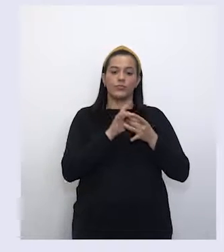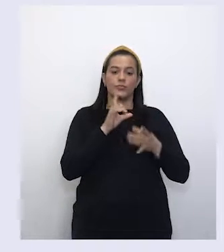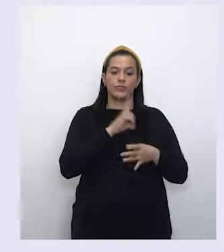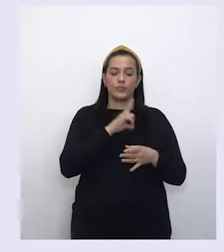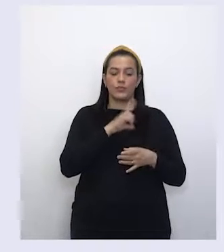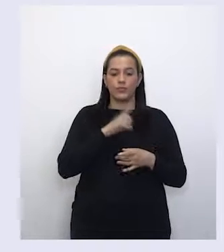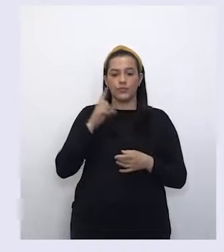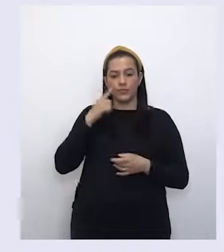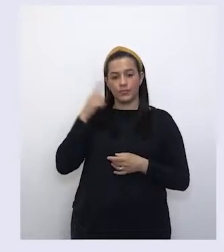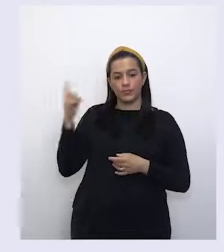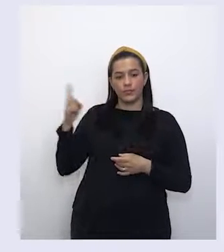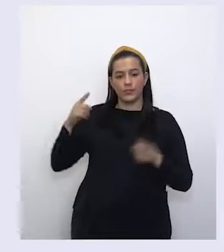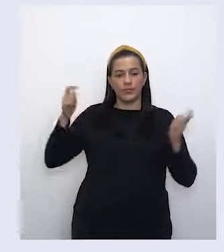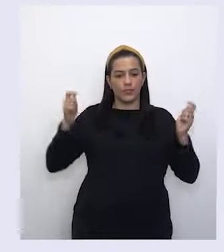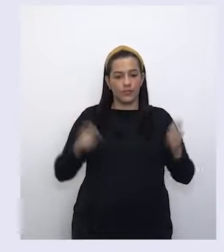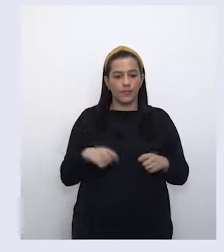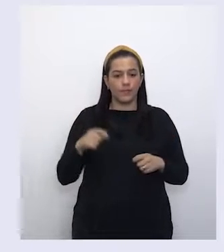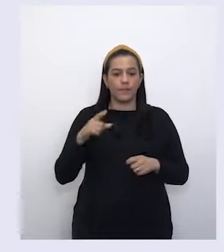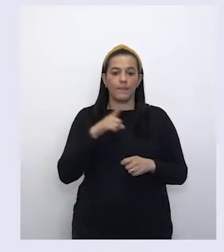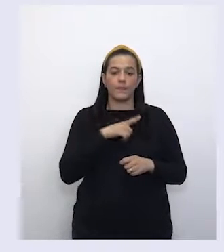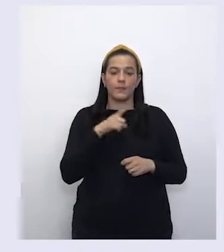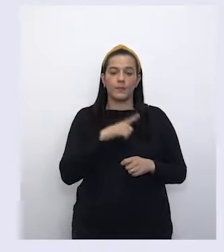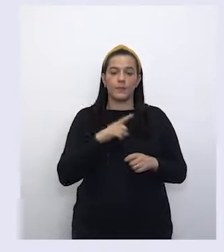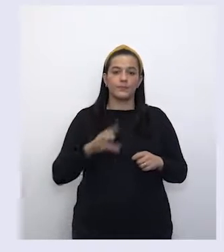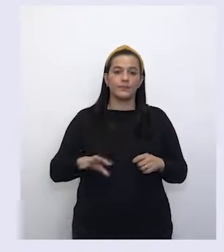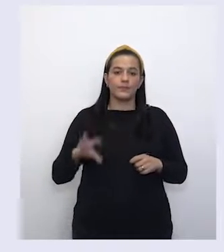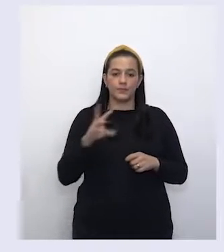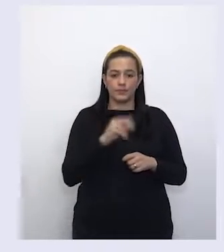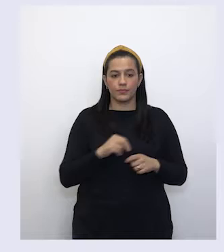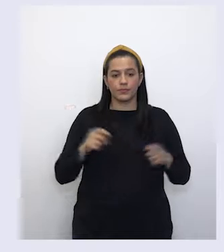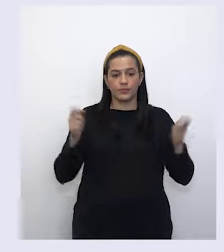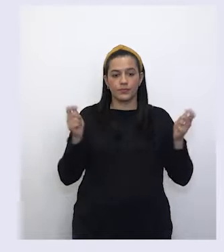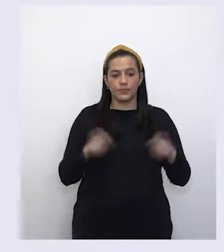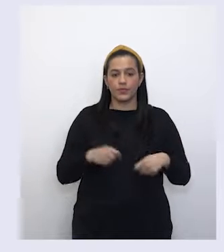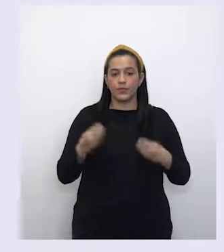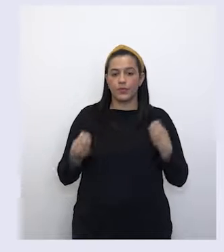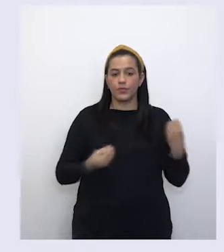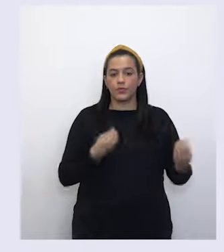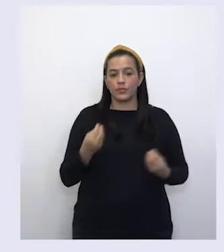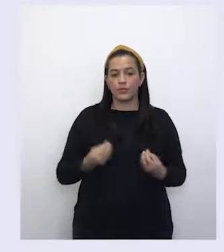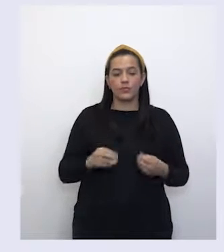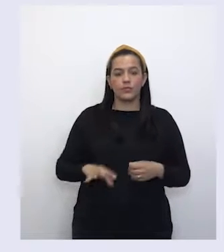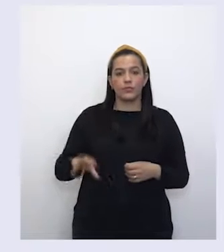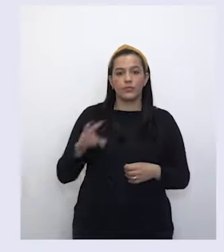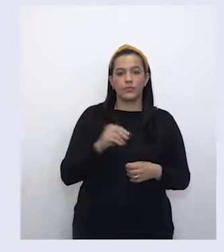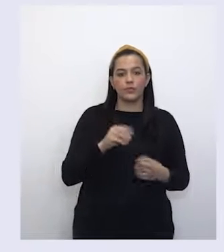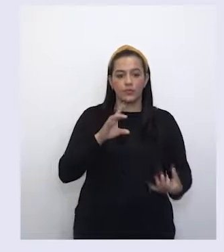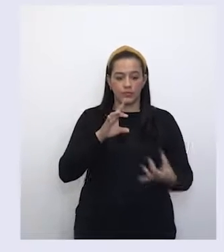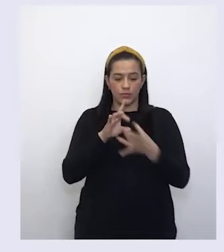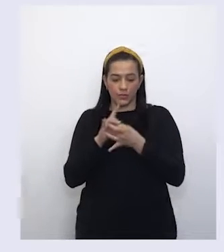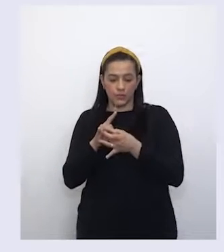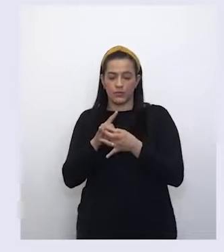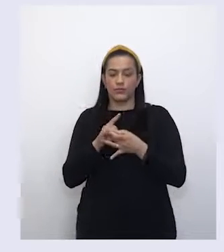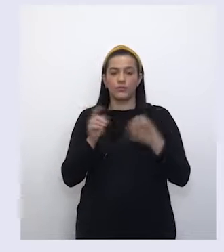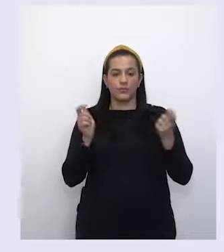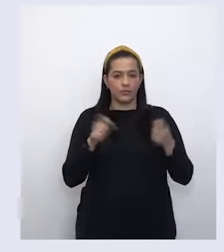podem perceber, né, existe aqui um tipo de um gancho que nós